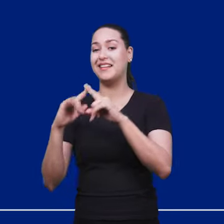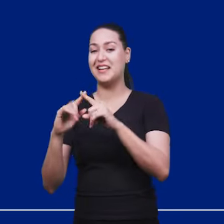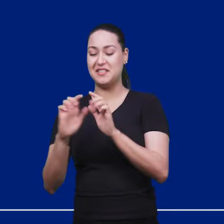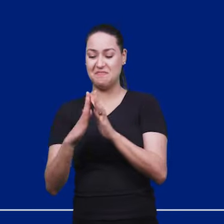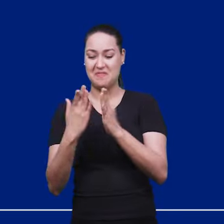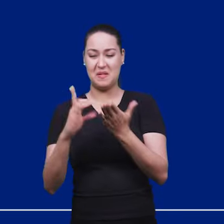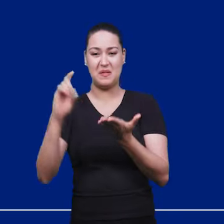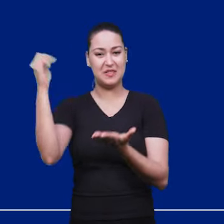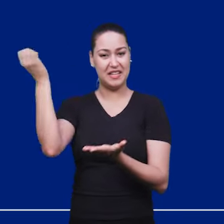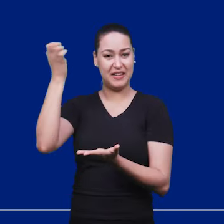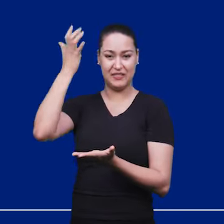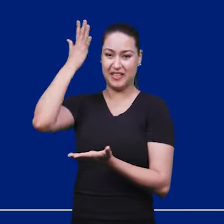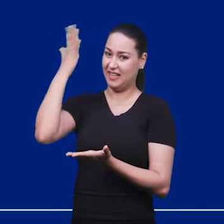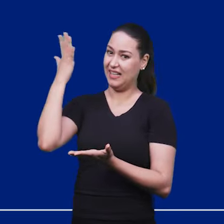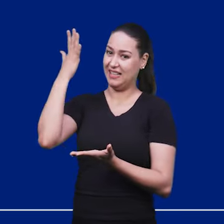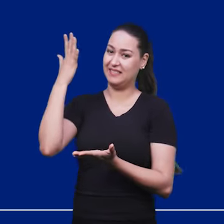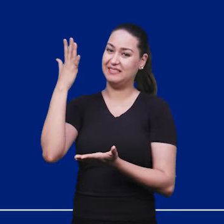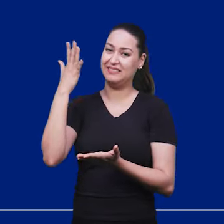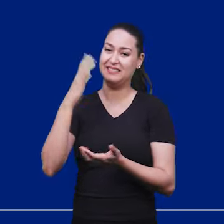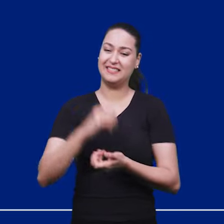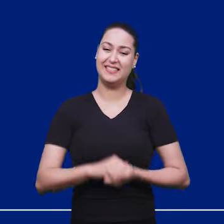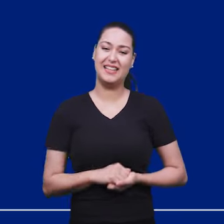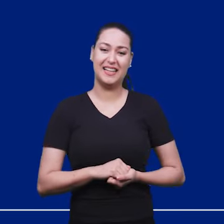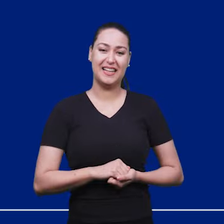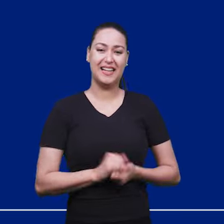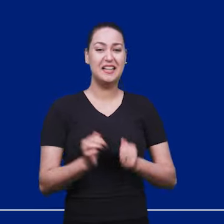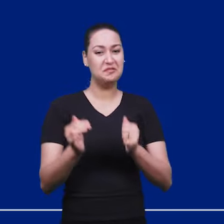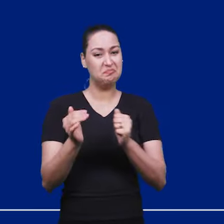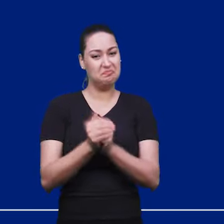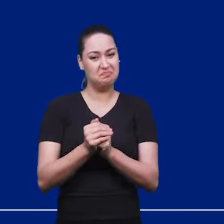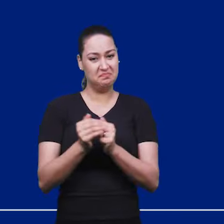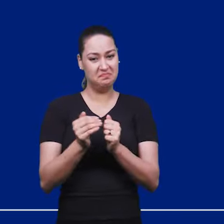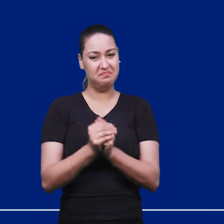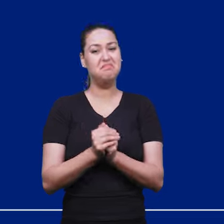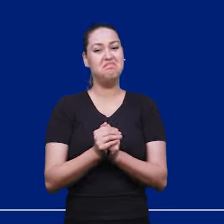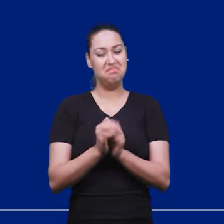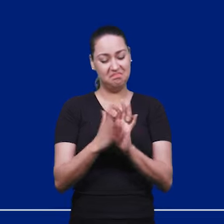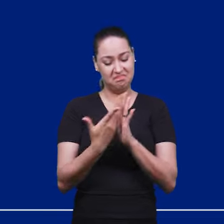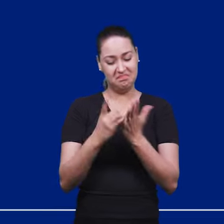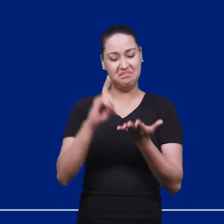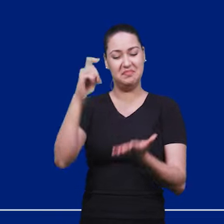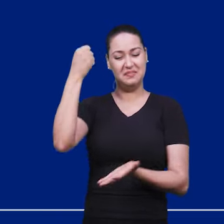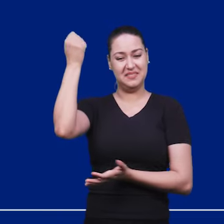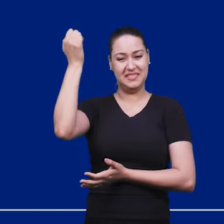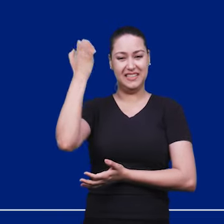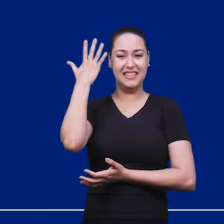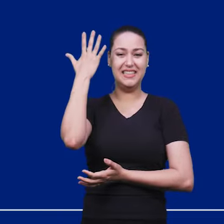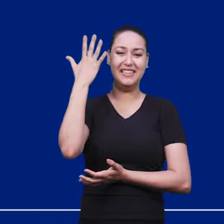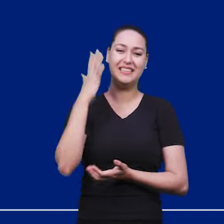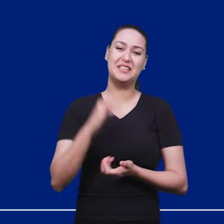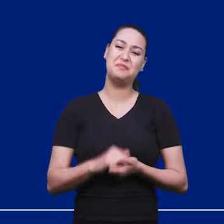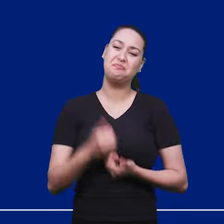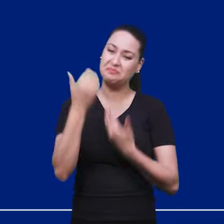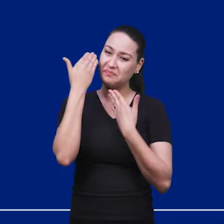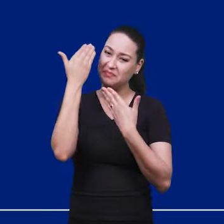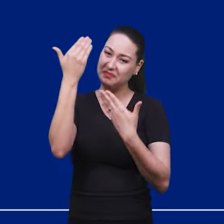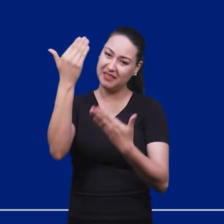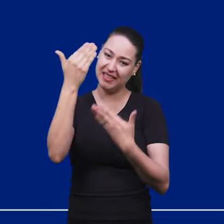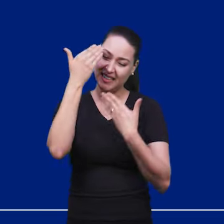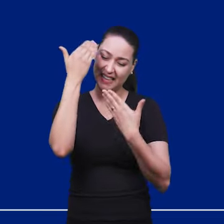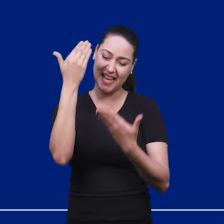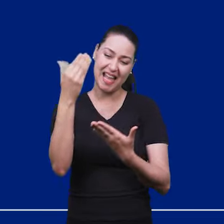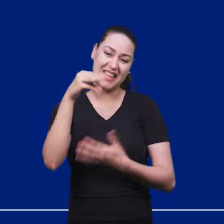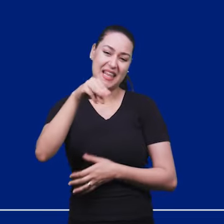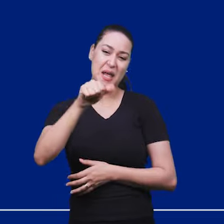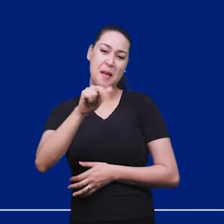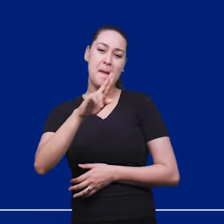fonte da palavra revelada pelo Espírito Amém. Santo. Glórias ao nome Glória a do Senhor. Jesus. Amém. Mais uma vez voltamos à palavra revelada como Isso base mesmo. de tudo,